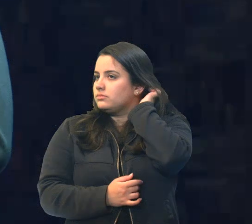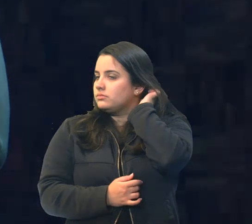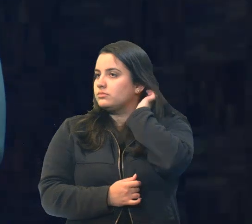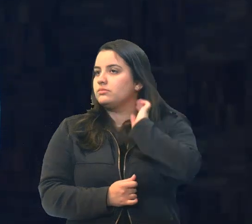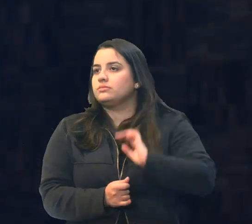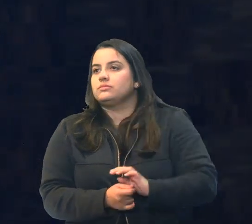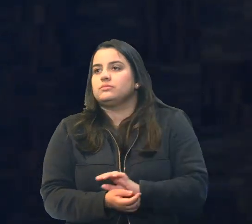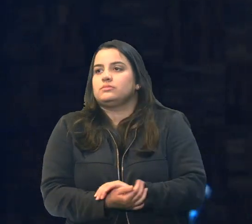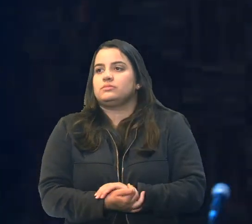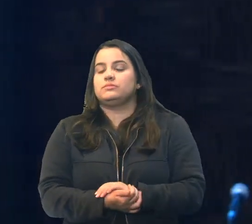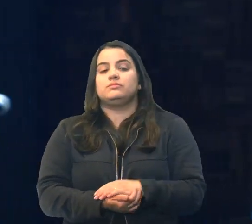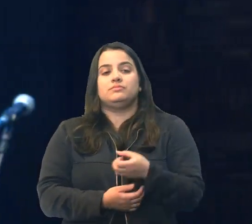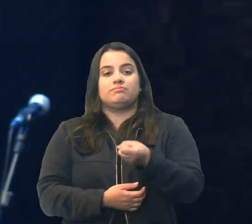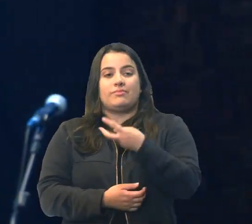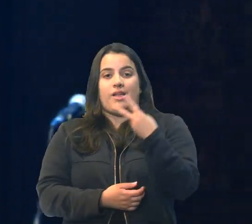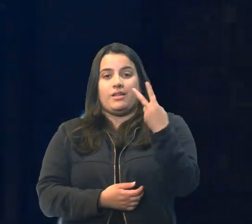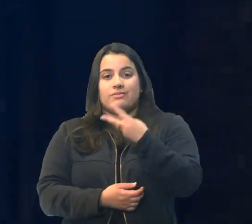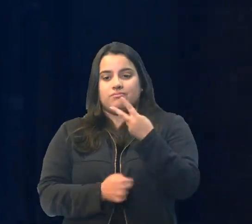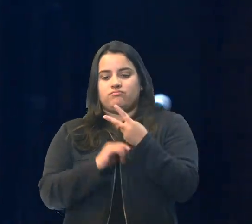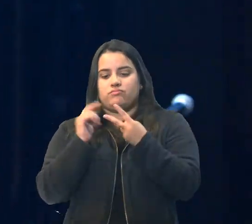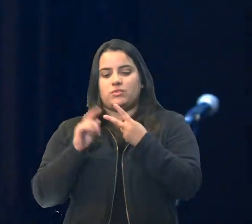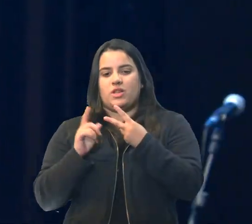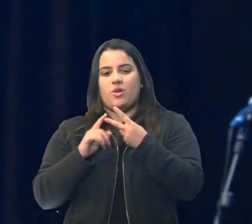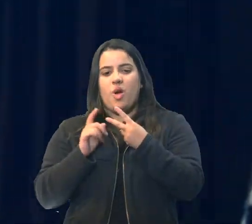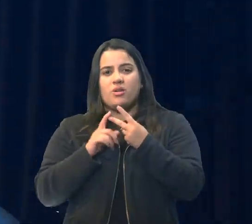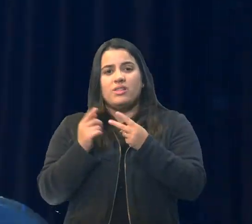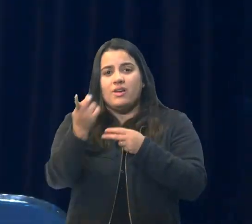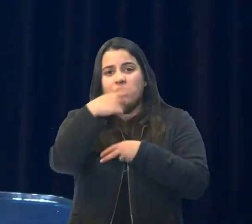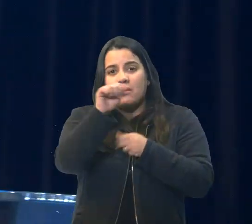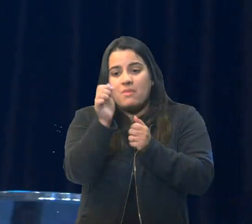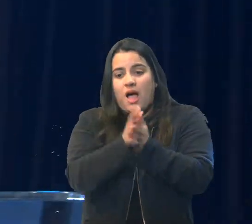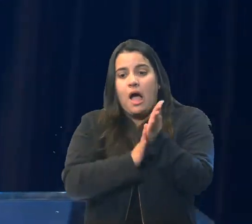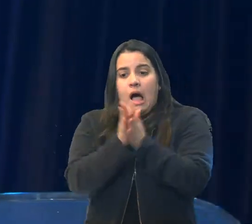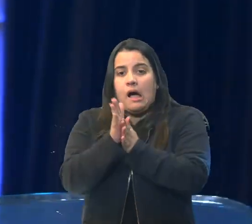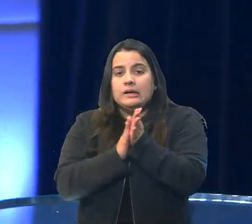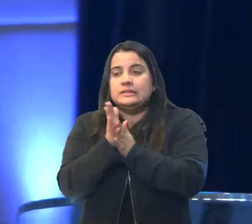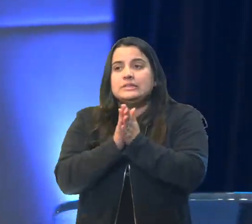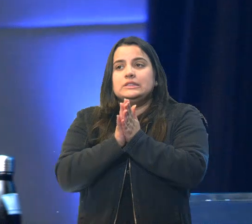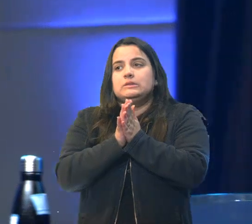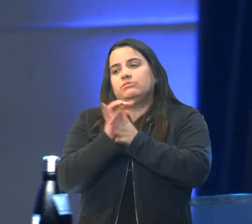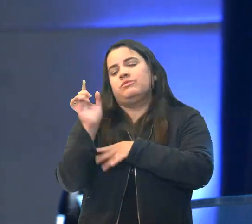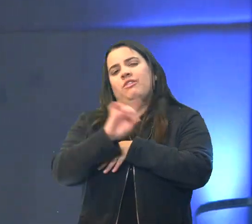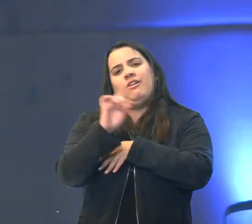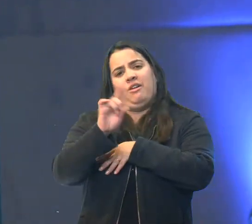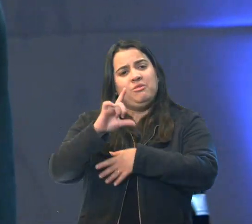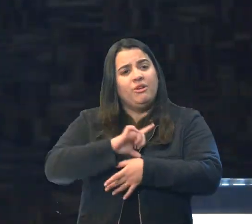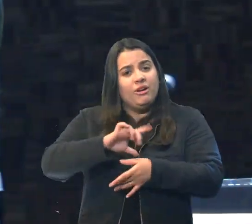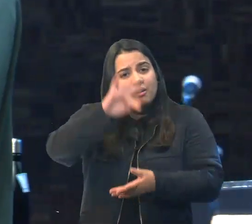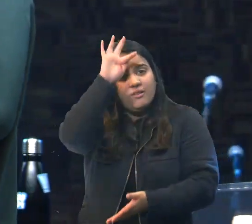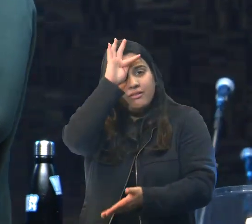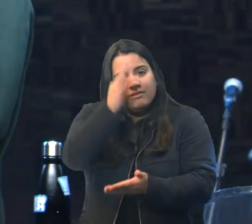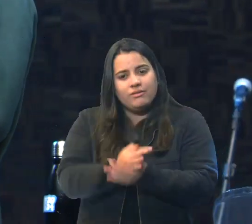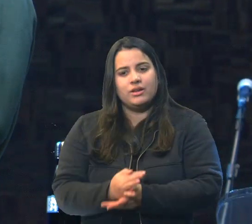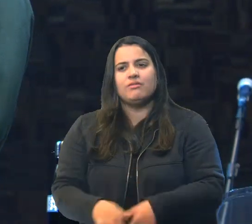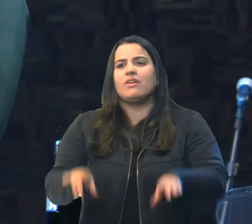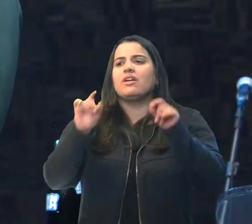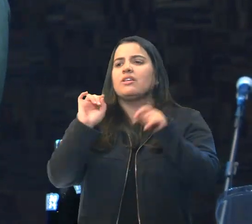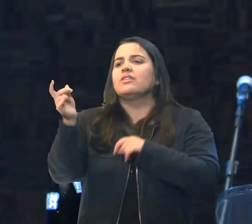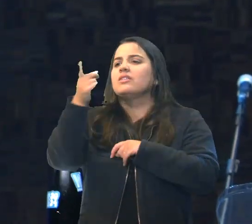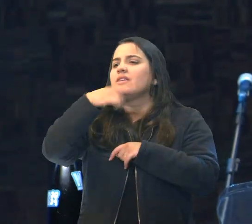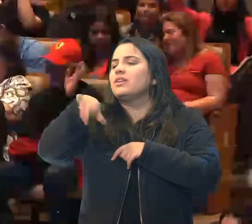A segunda coisa é, não ande ansioso, tenha fé. Quem aqui é